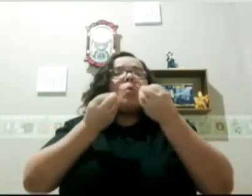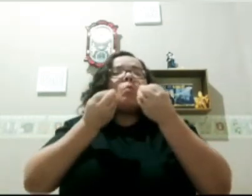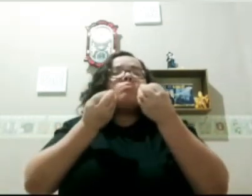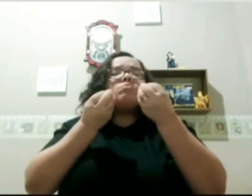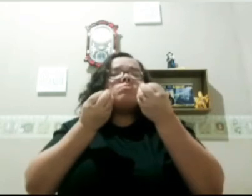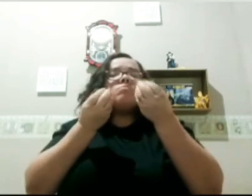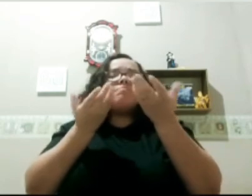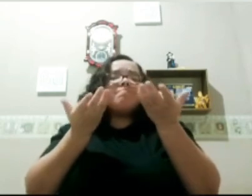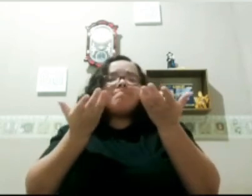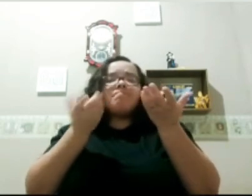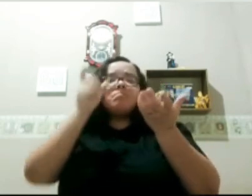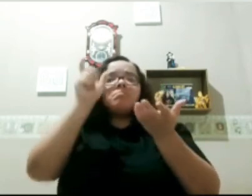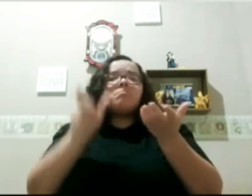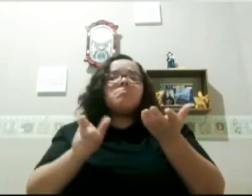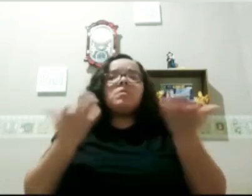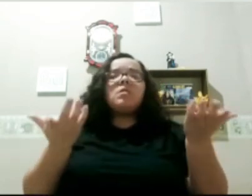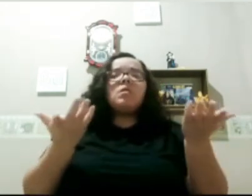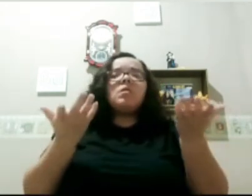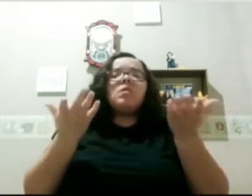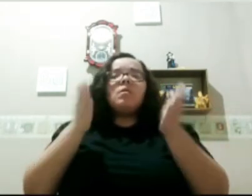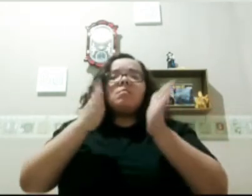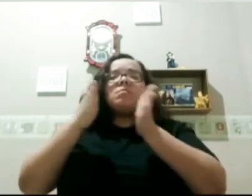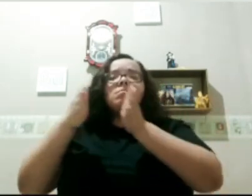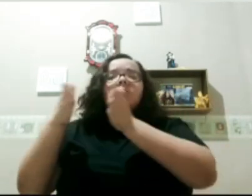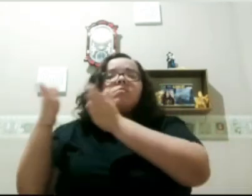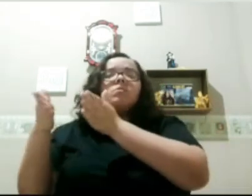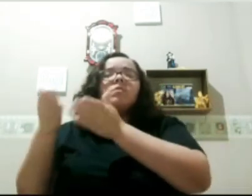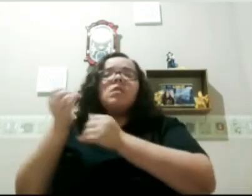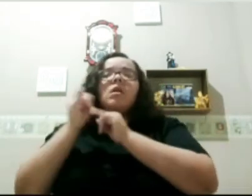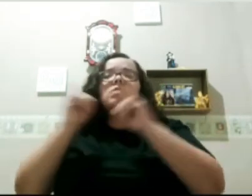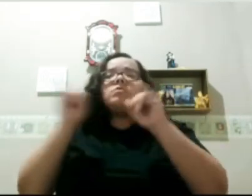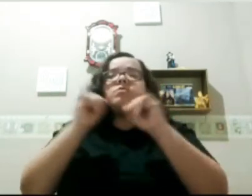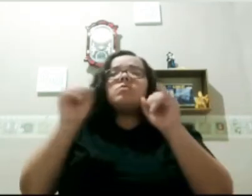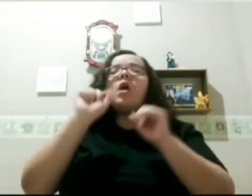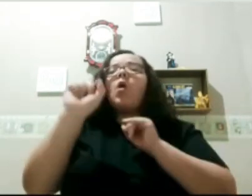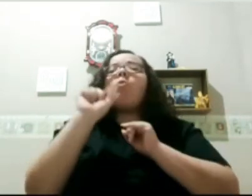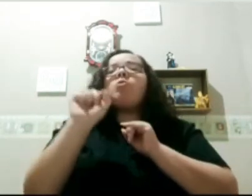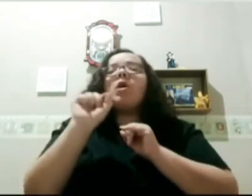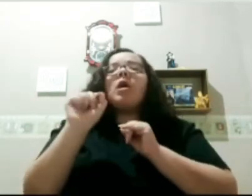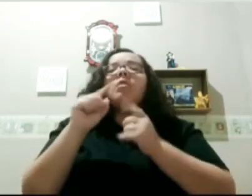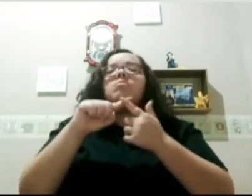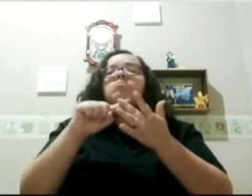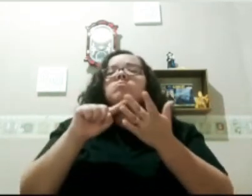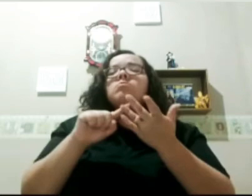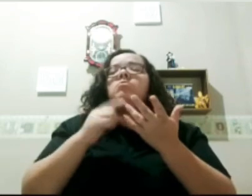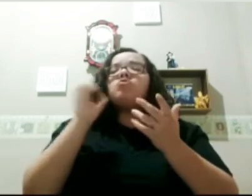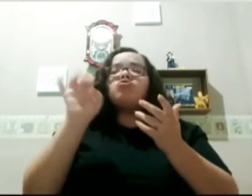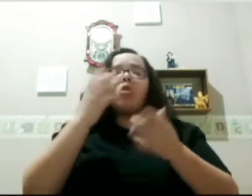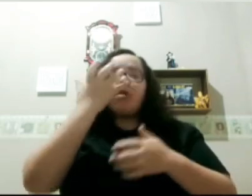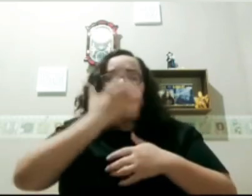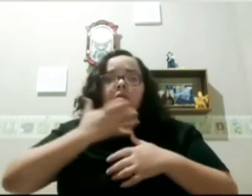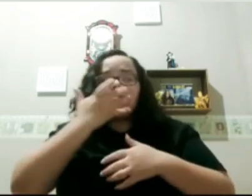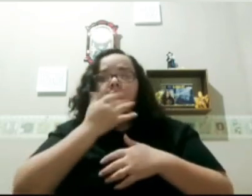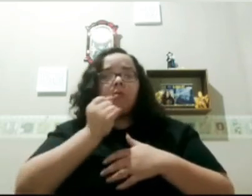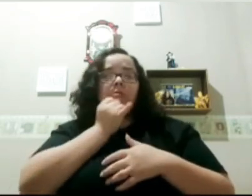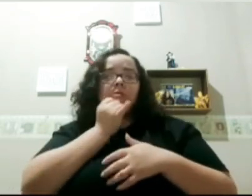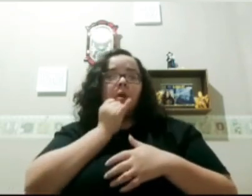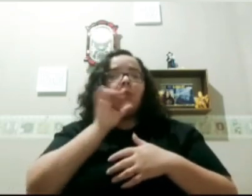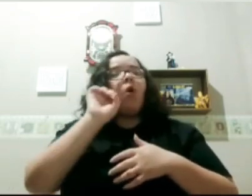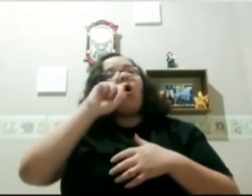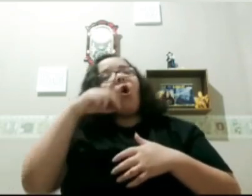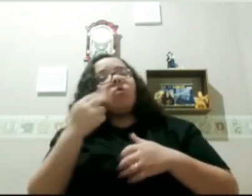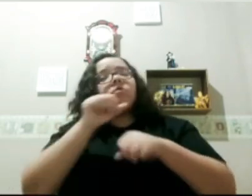como é que ia funcionar, montasse uma programação, o que é que nós vamos emitir, vamos passar o dia só tocando música,